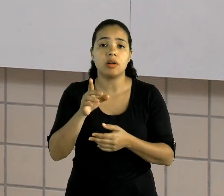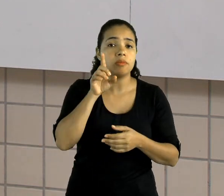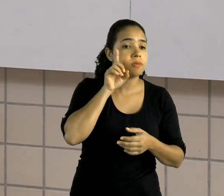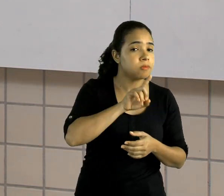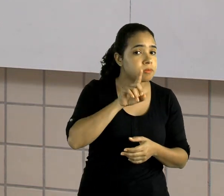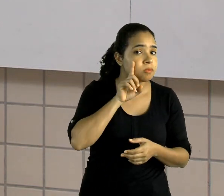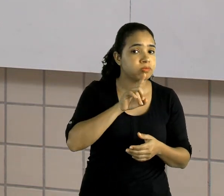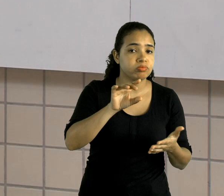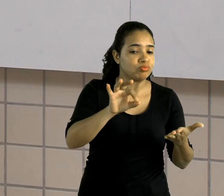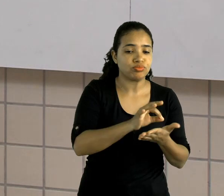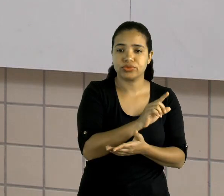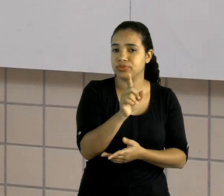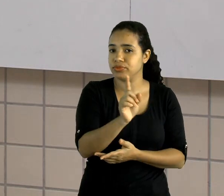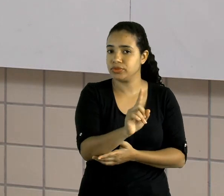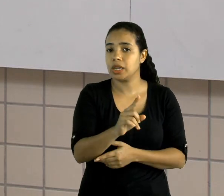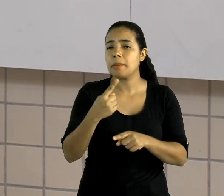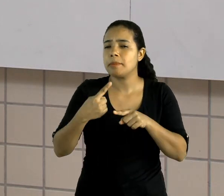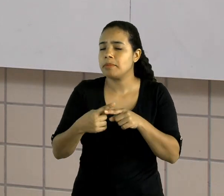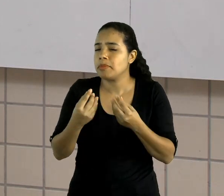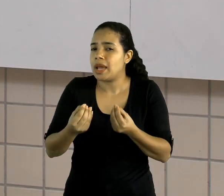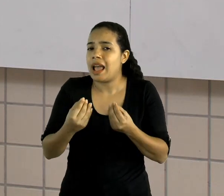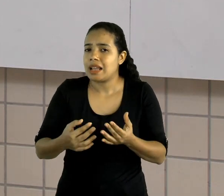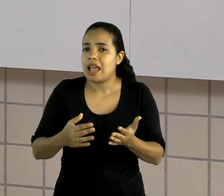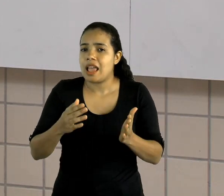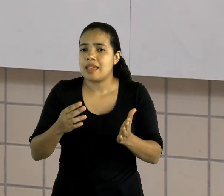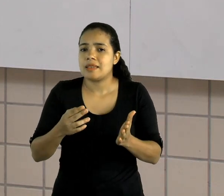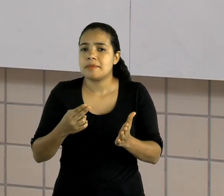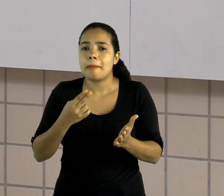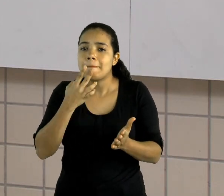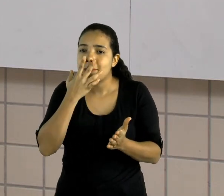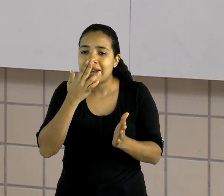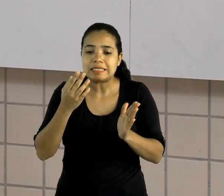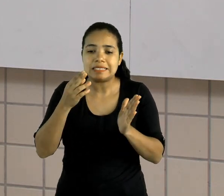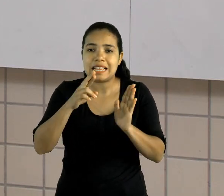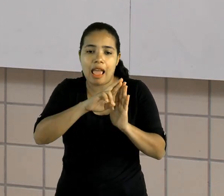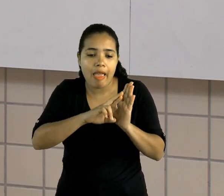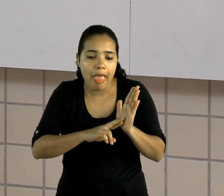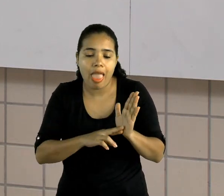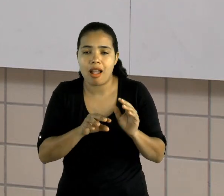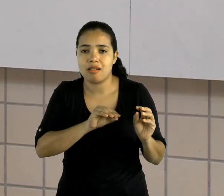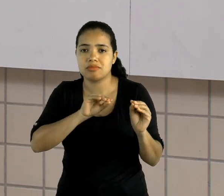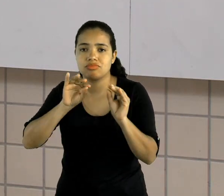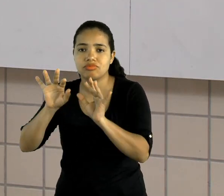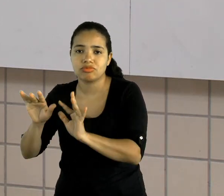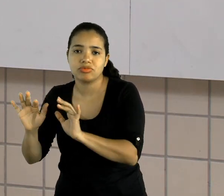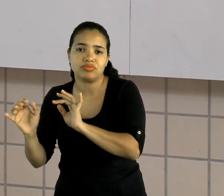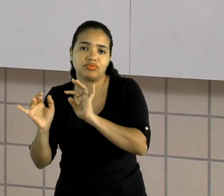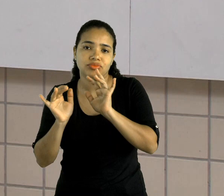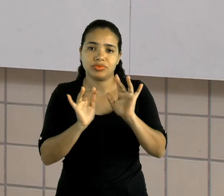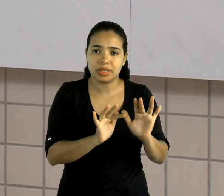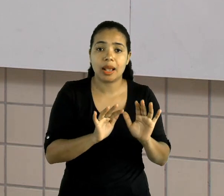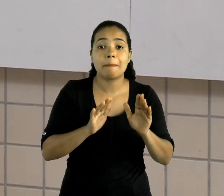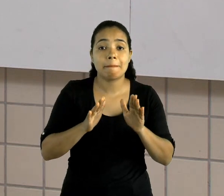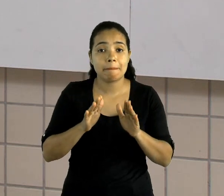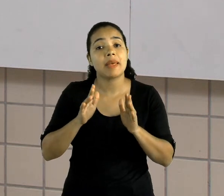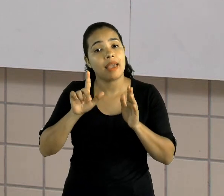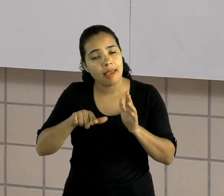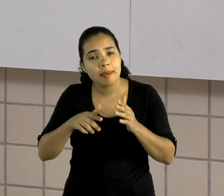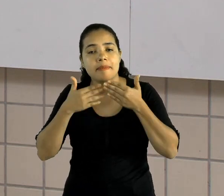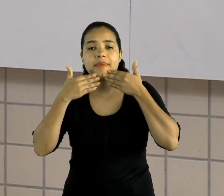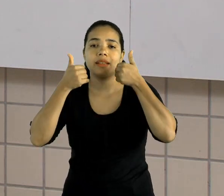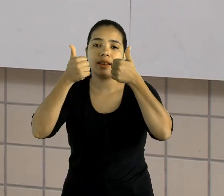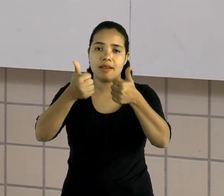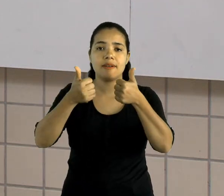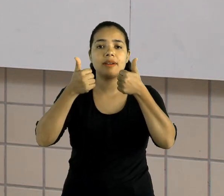de Migração. E para que serve esse Pacto de Migração? Serve exatamente para melhorar